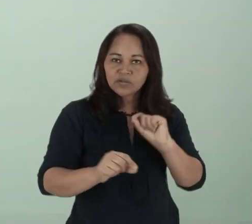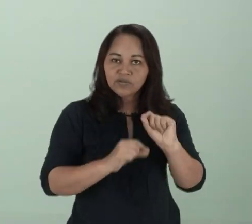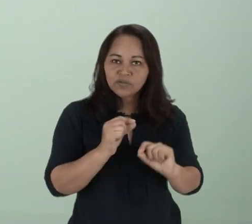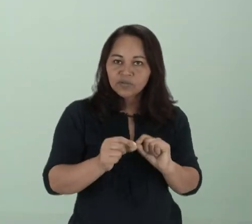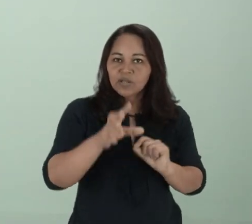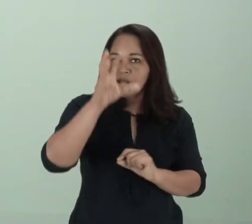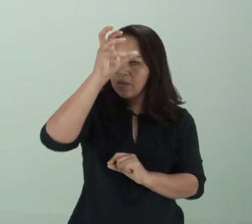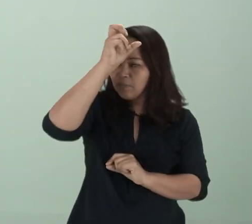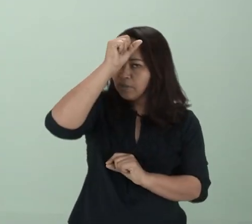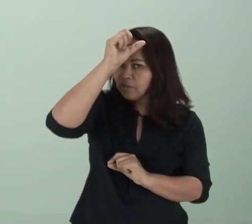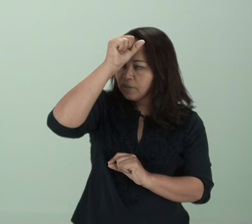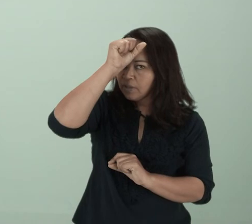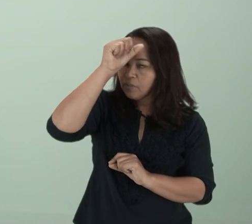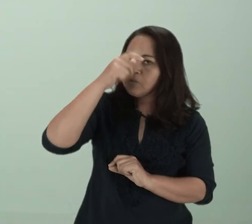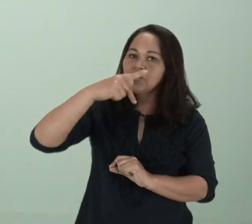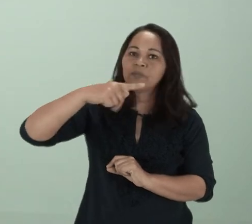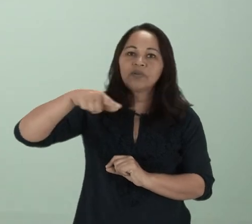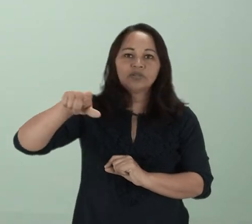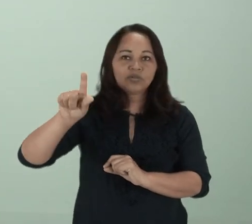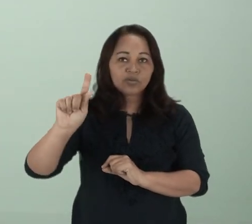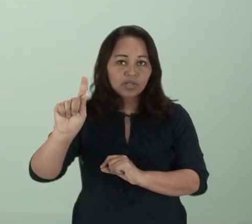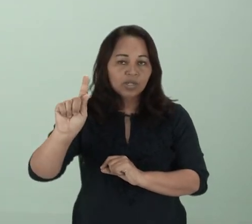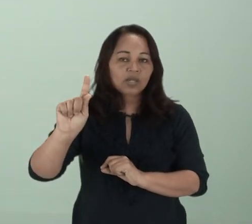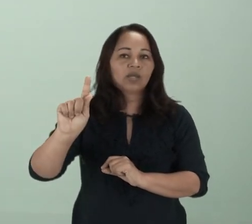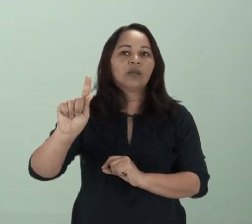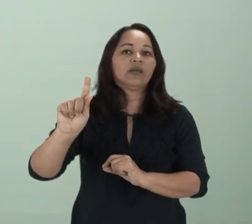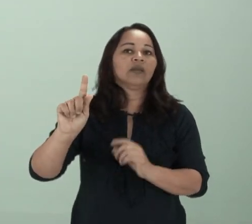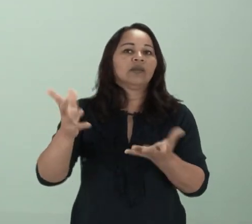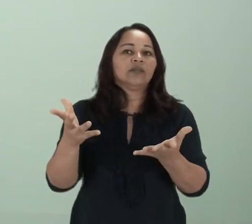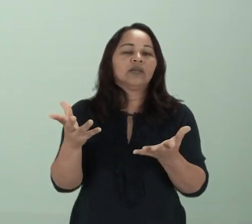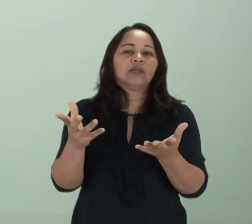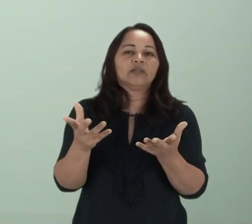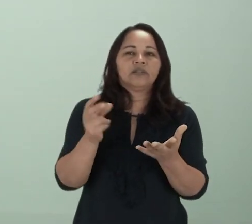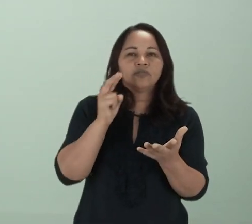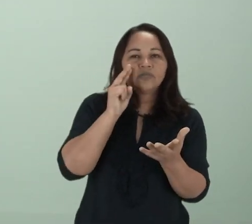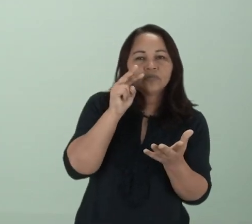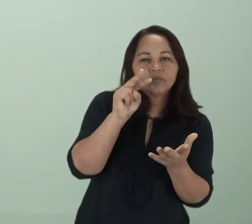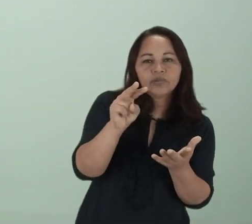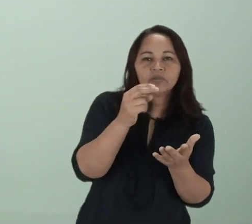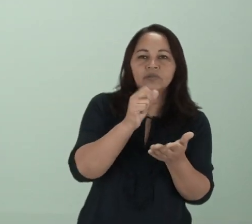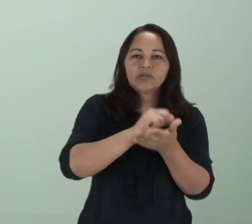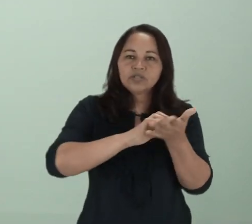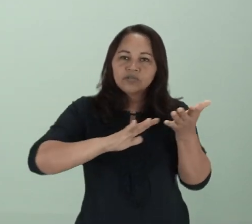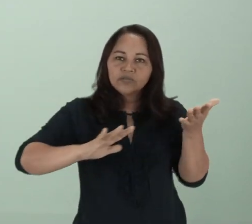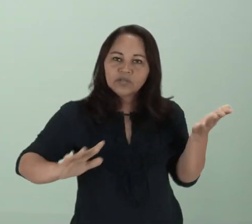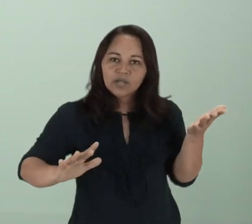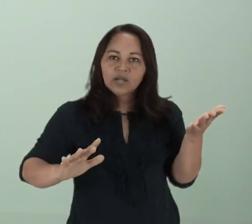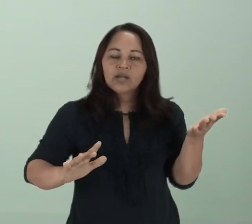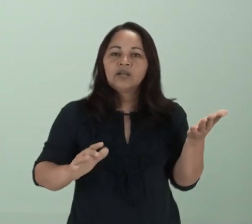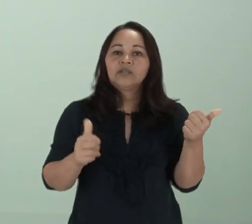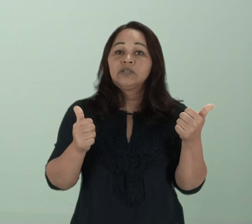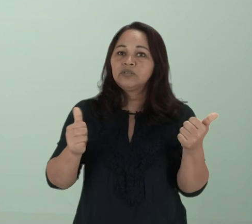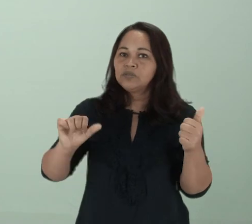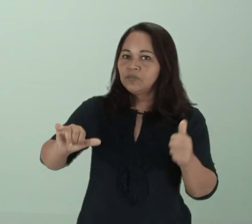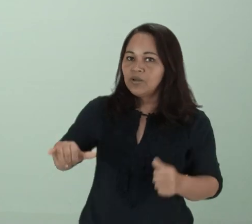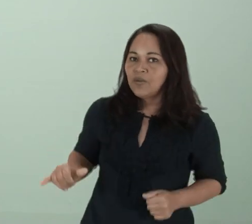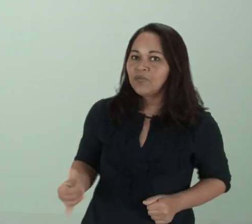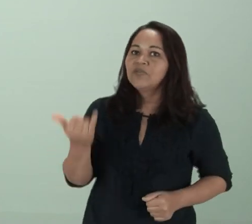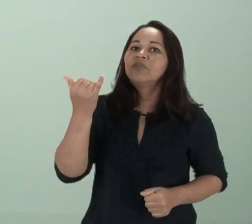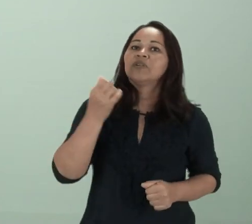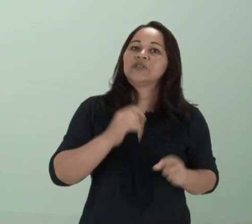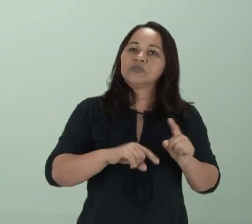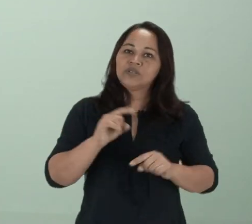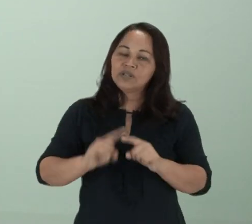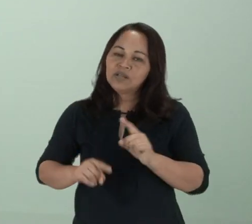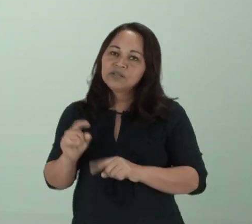progressões geométricas, além de aplicarmos, né, um pouco mais desse conhecimento. Eu espero que vocês aproveitem os materiais